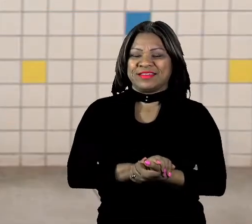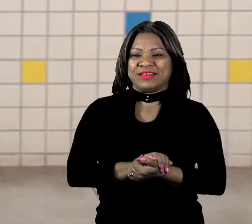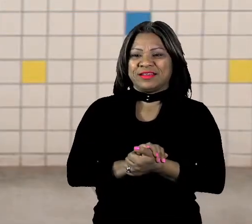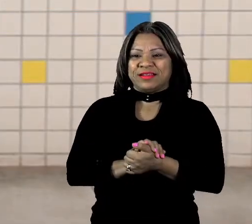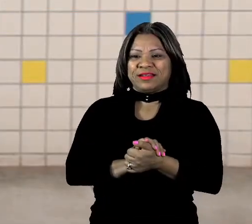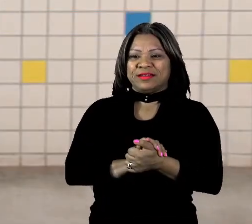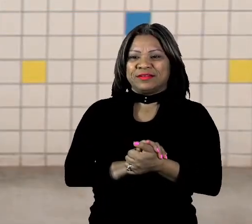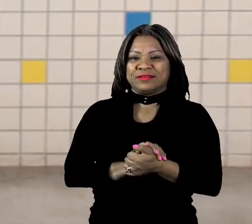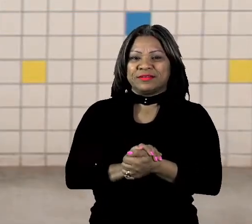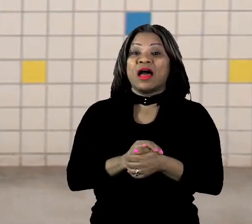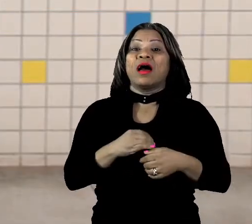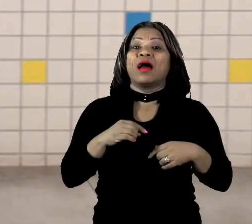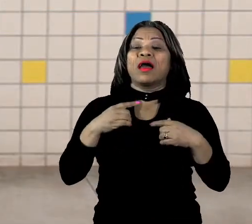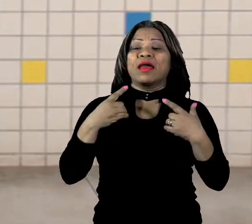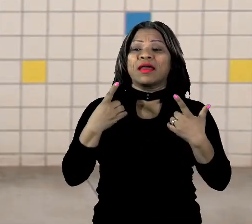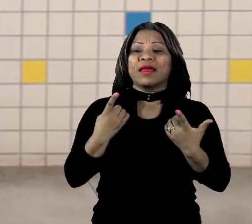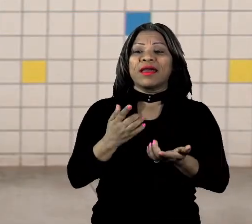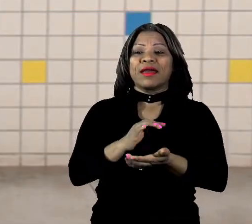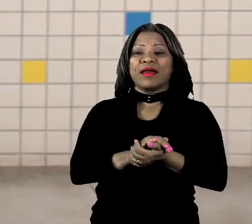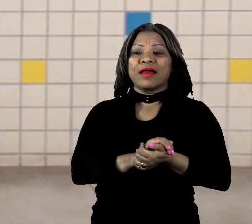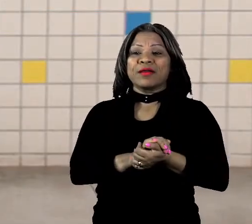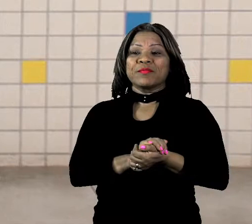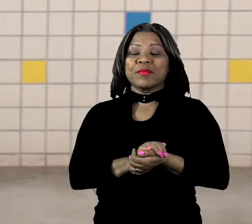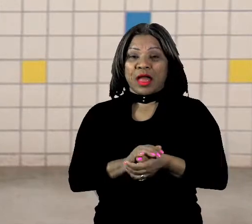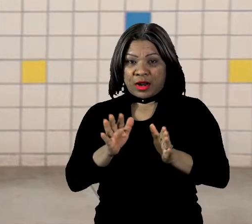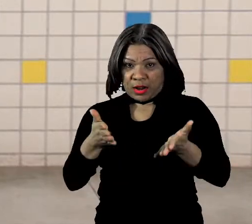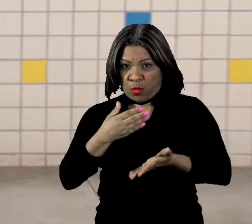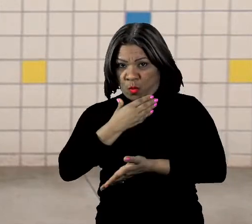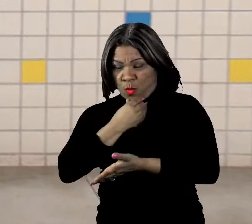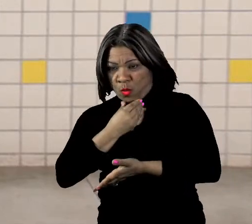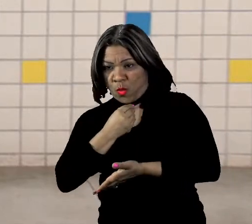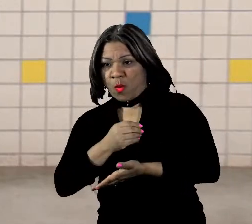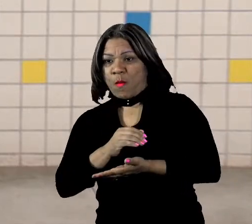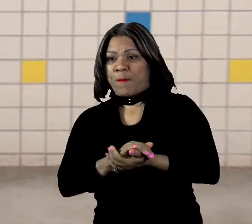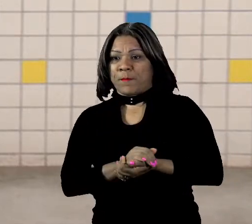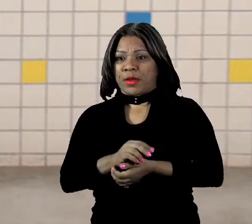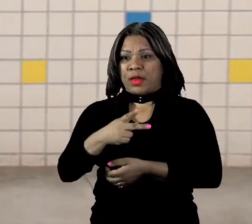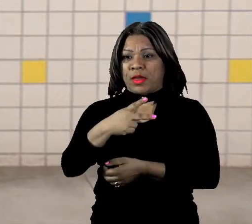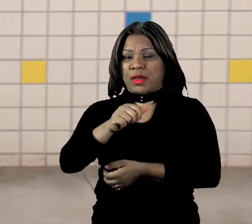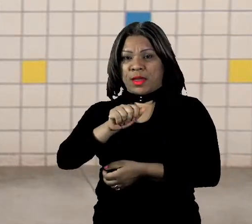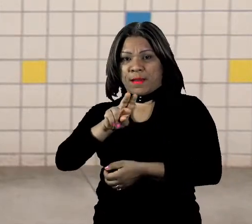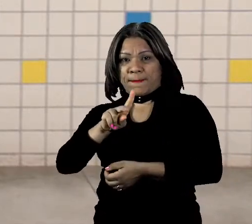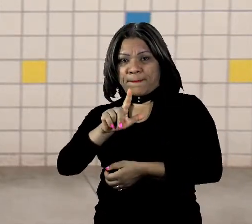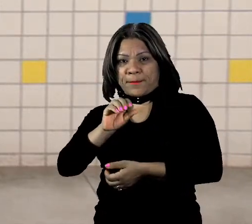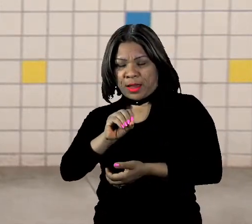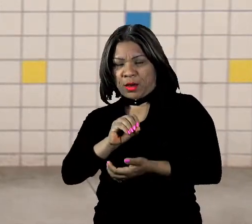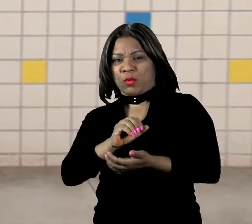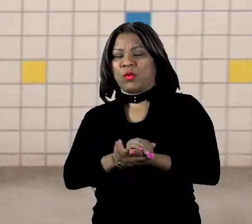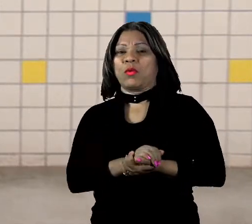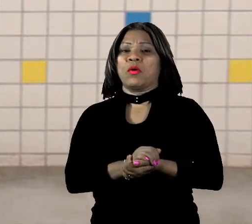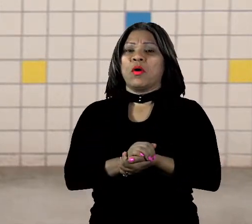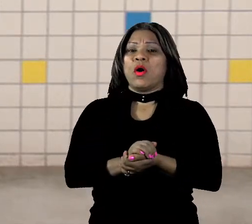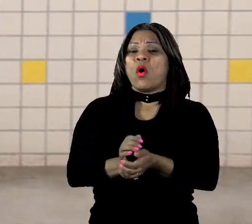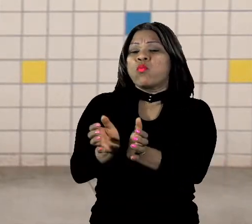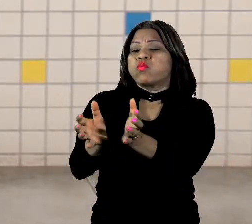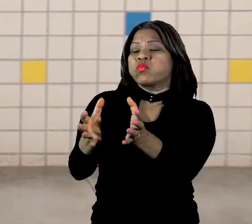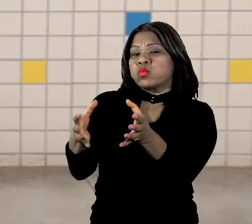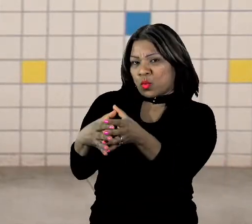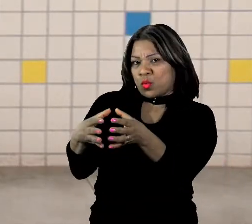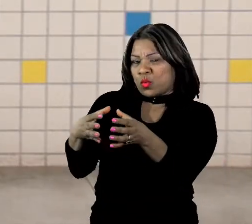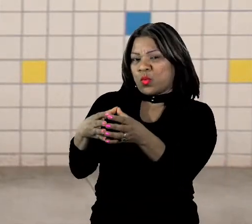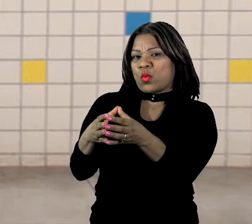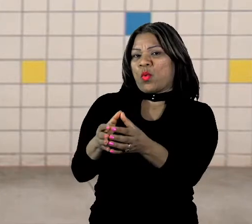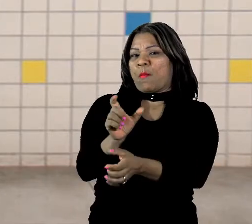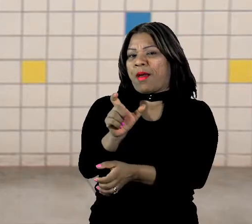Paulo Tati e Sandra Pérez, eles são músicos, como eu já falei, do grupo Palavra Cantada. Fiquem atentos à leitura,